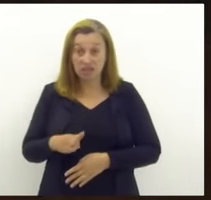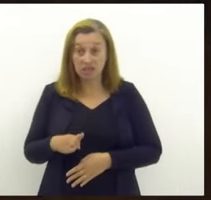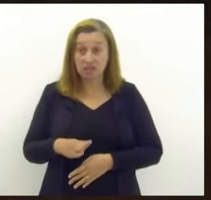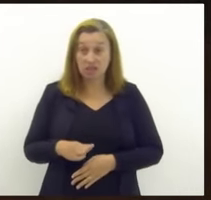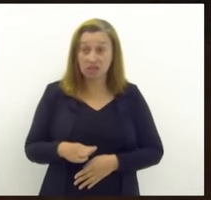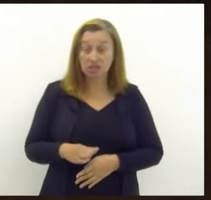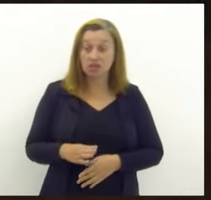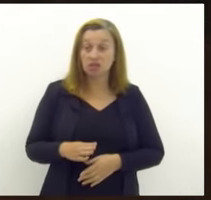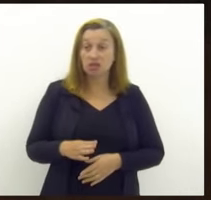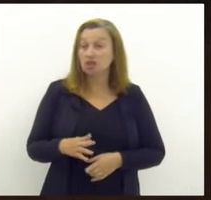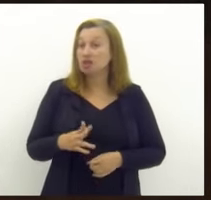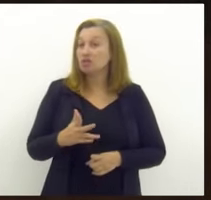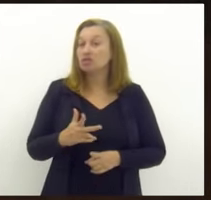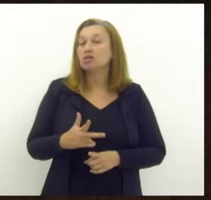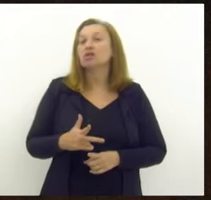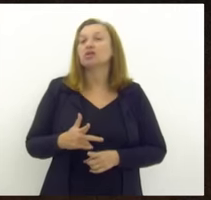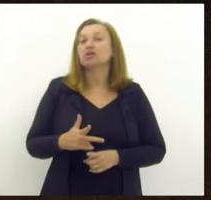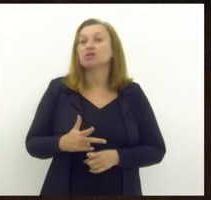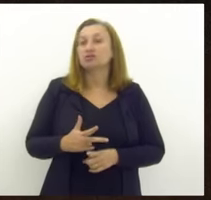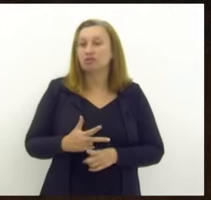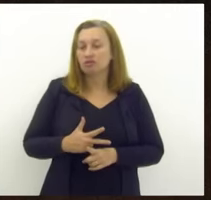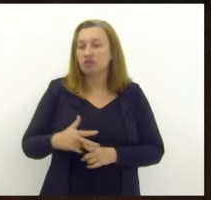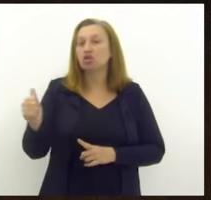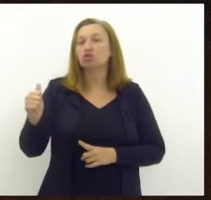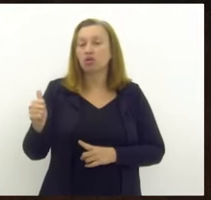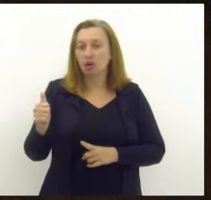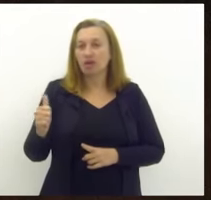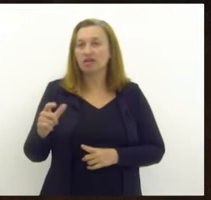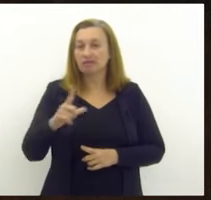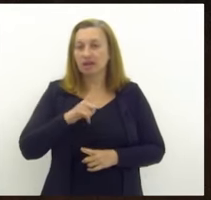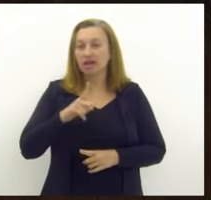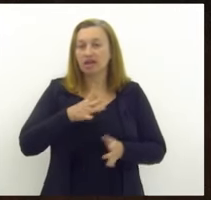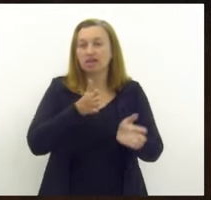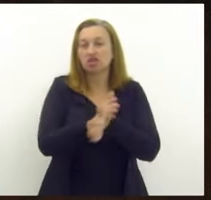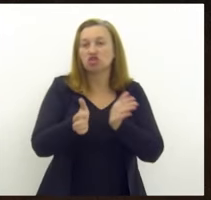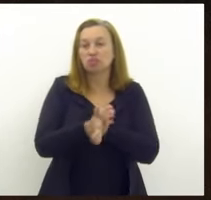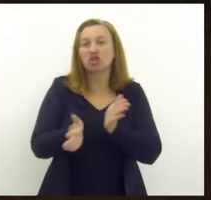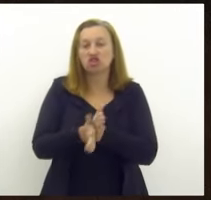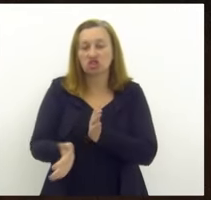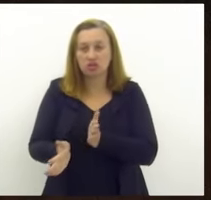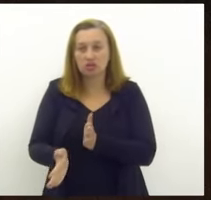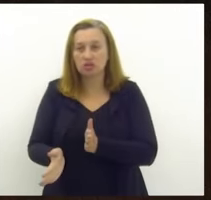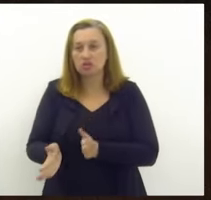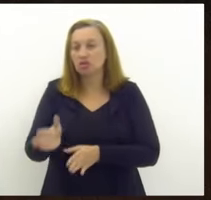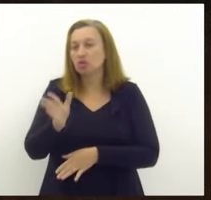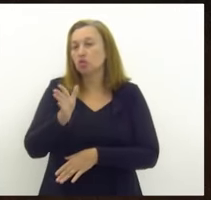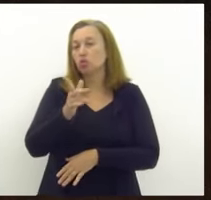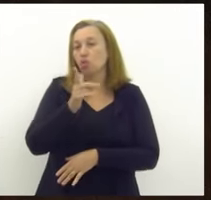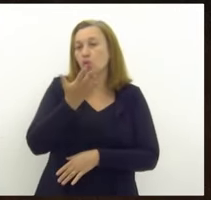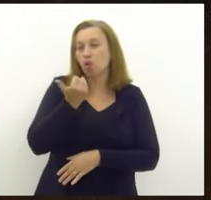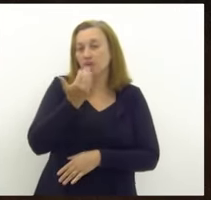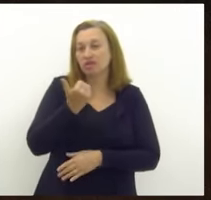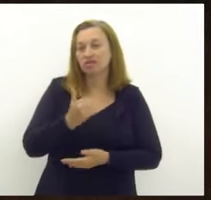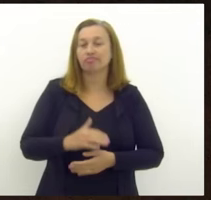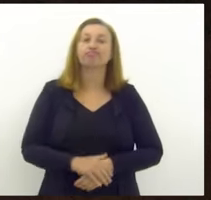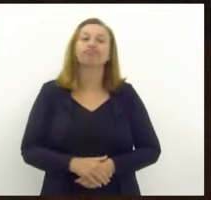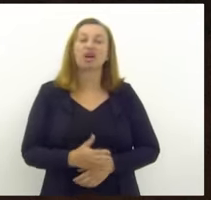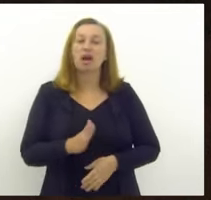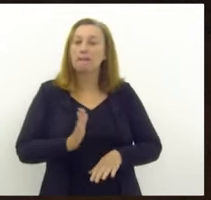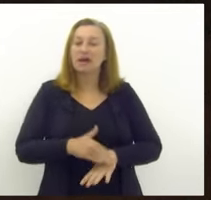dos campeões mundiais no desperdício de alimentos é um dos países que mais bota comida no